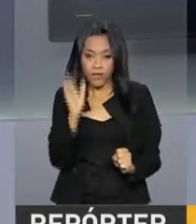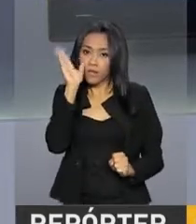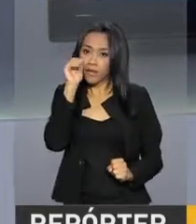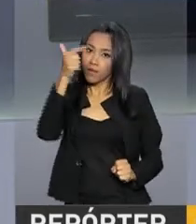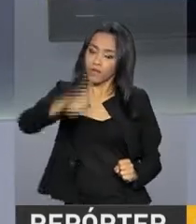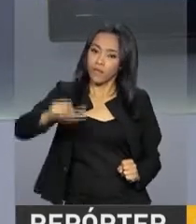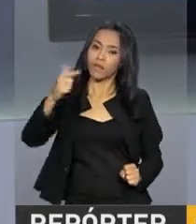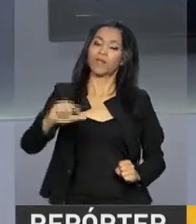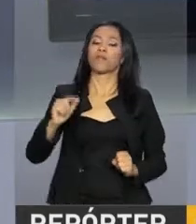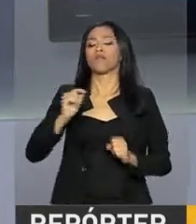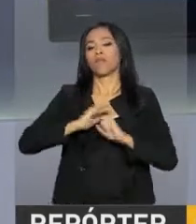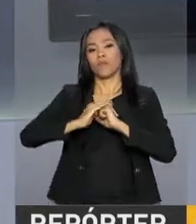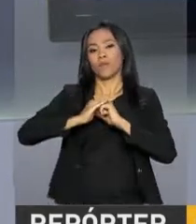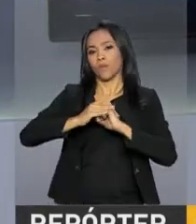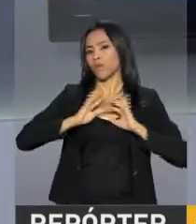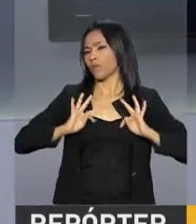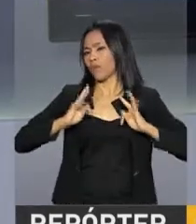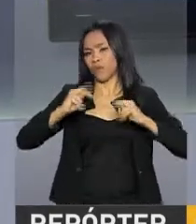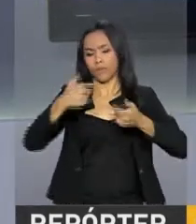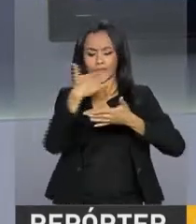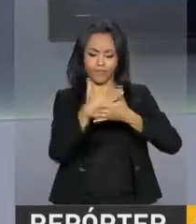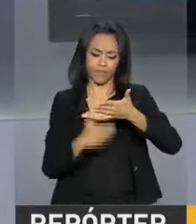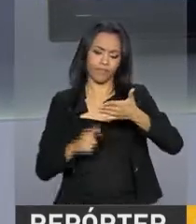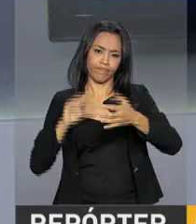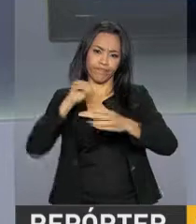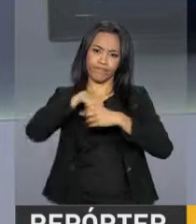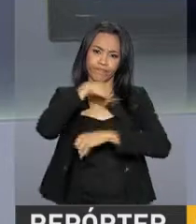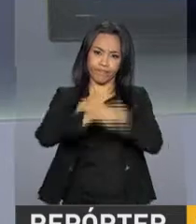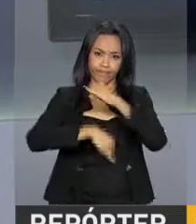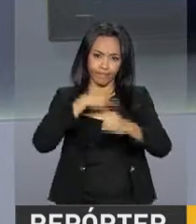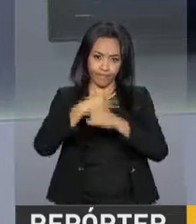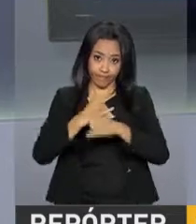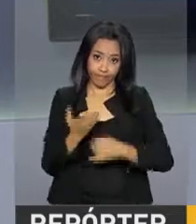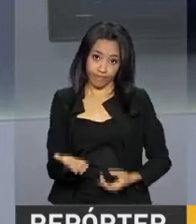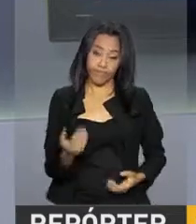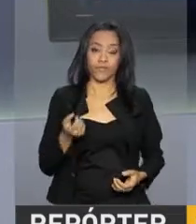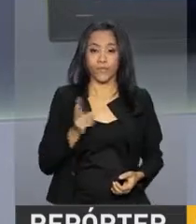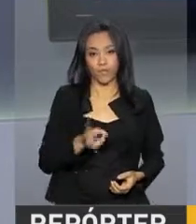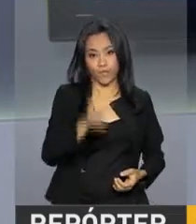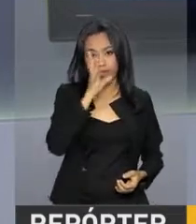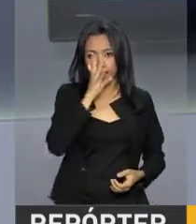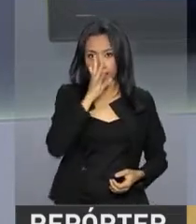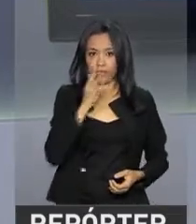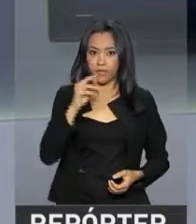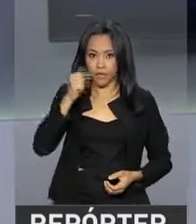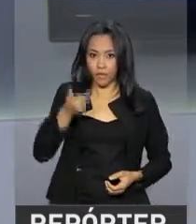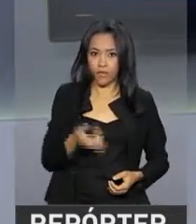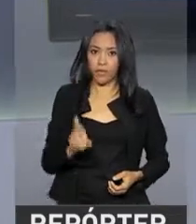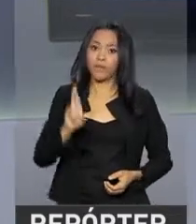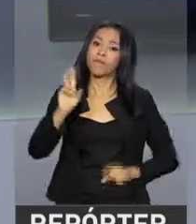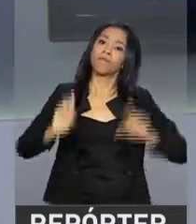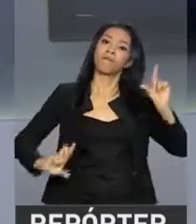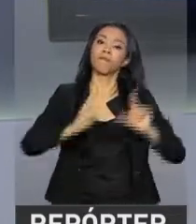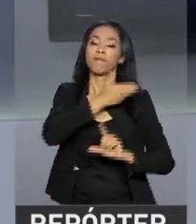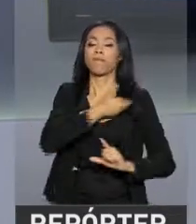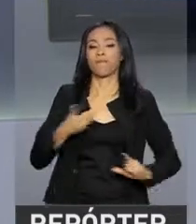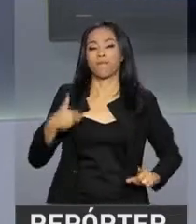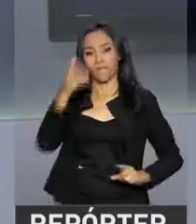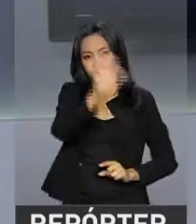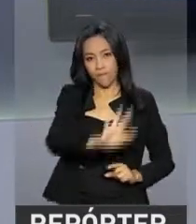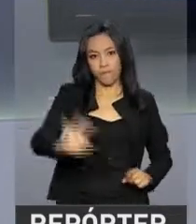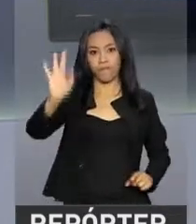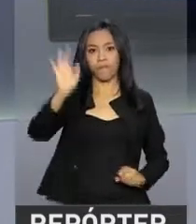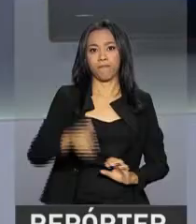no youtube e toda a nossa programação também está na página da nbr na internet continue com a gente na nbr a tv do governo